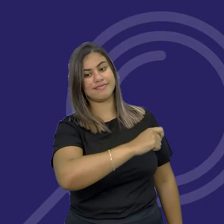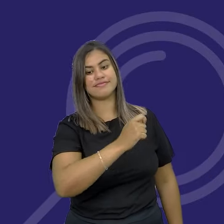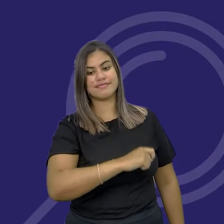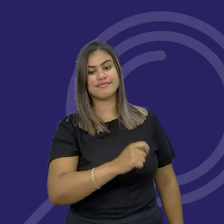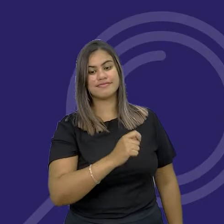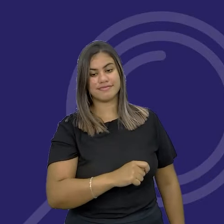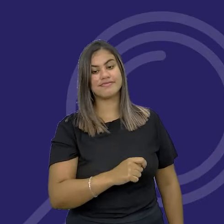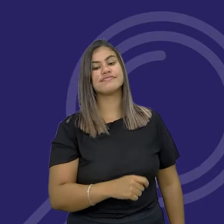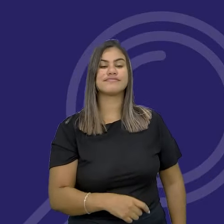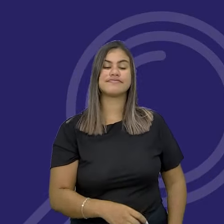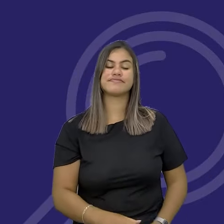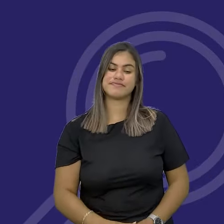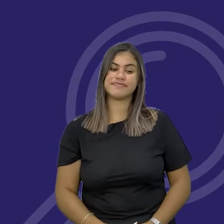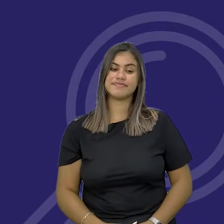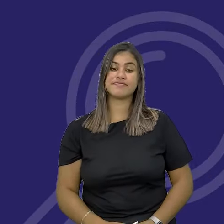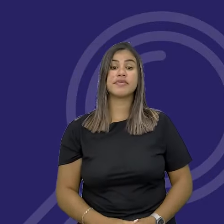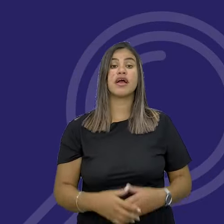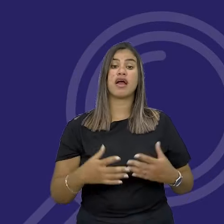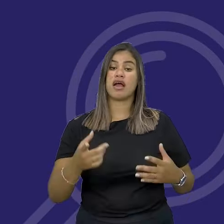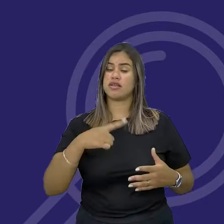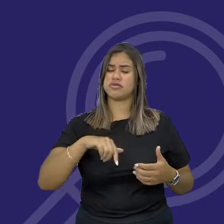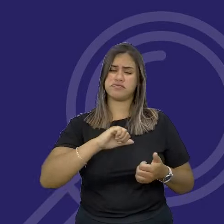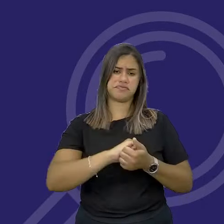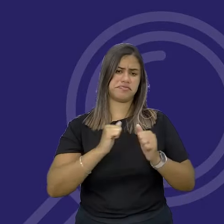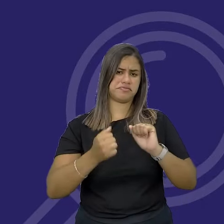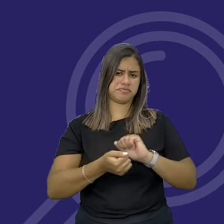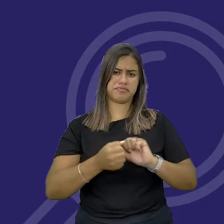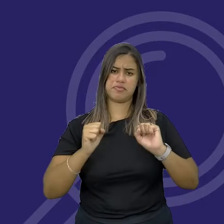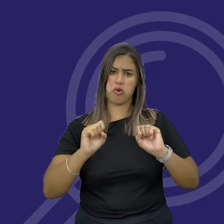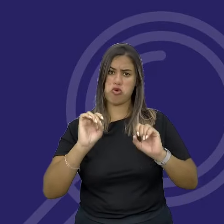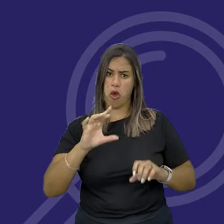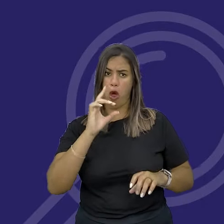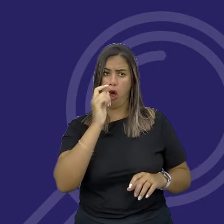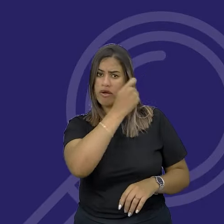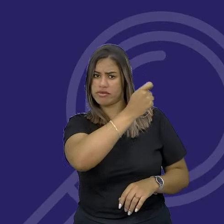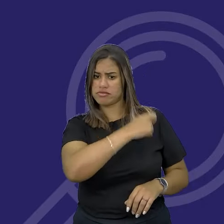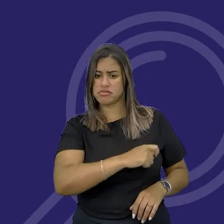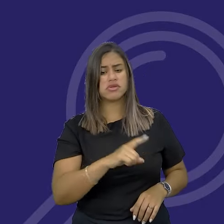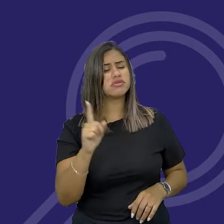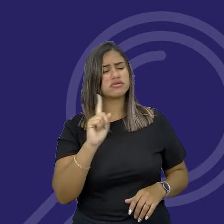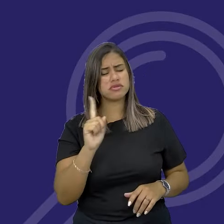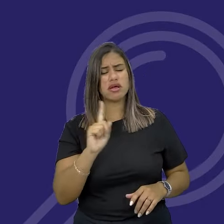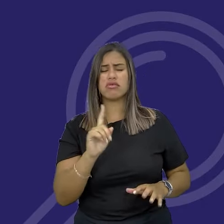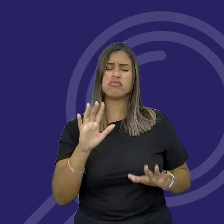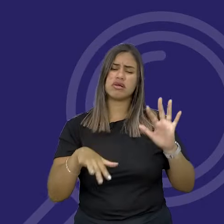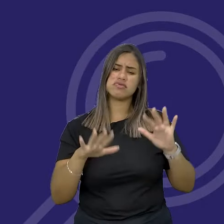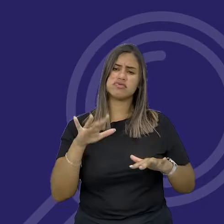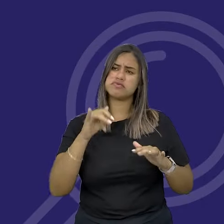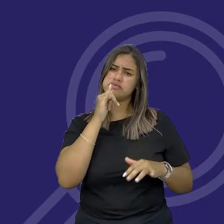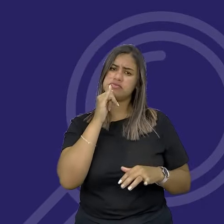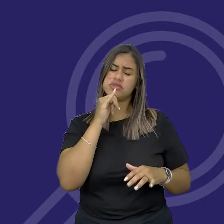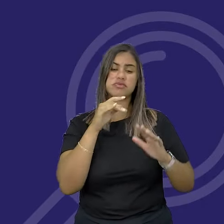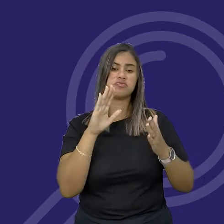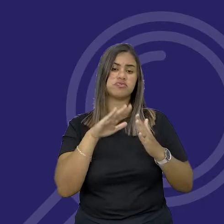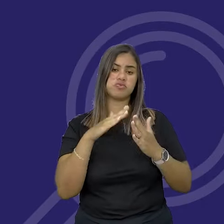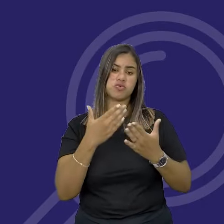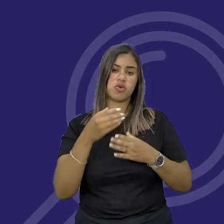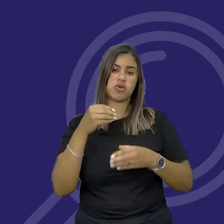Esse na lousa, a gente pode adaptar. Então, pensa bem, eu estou lá na sala, terceira série média, tenho lá 4,